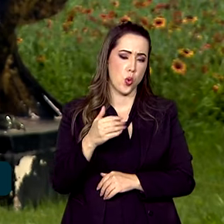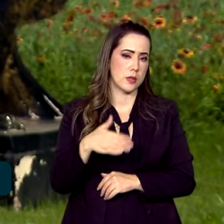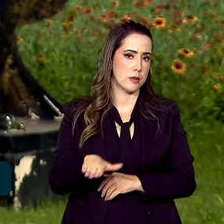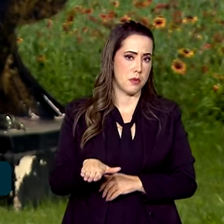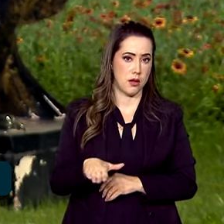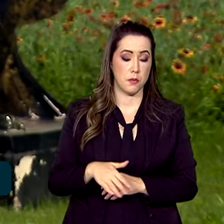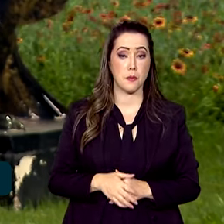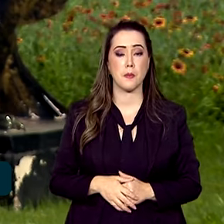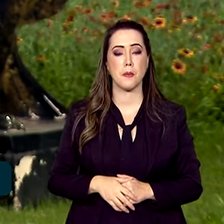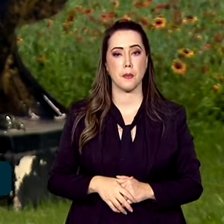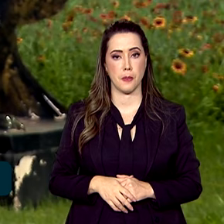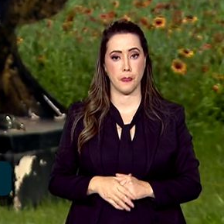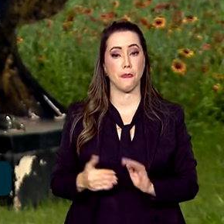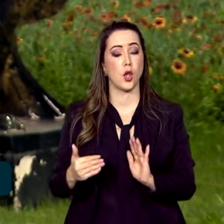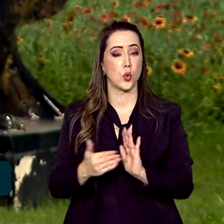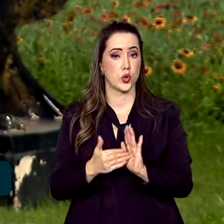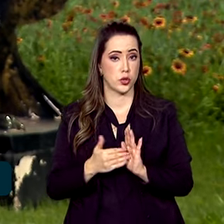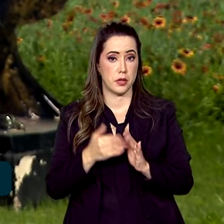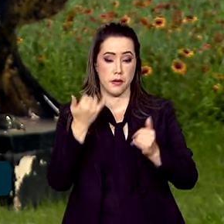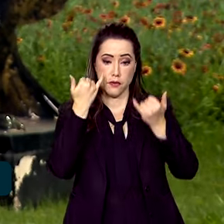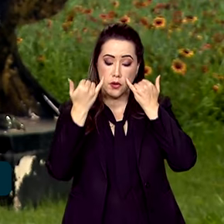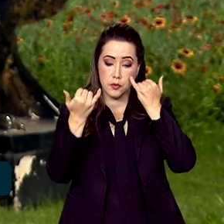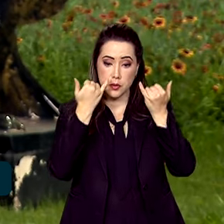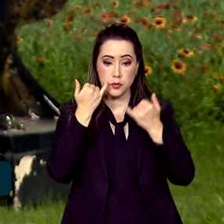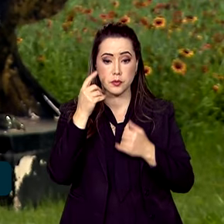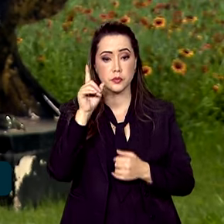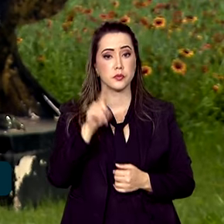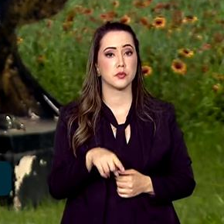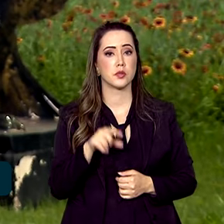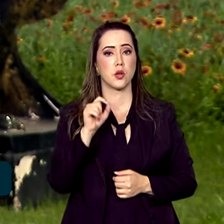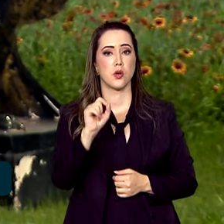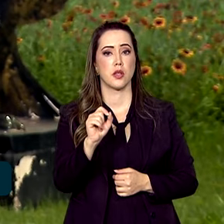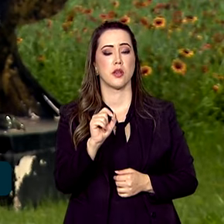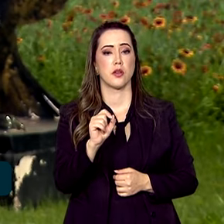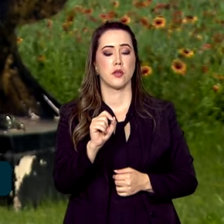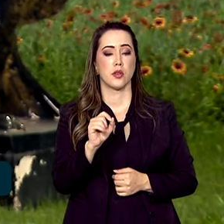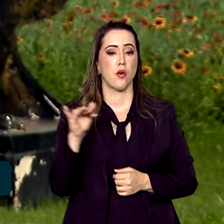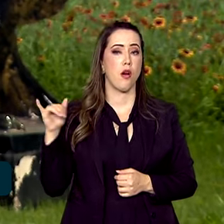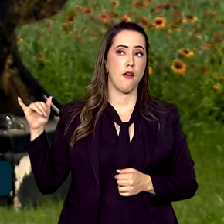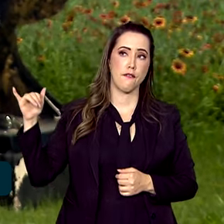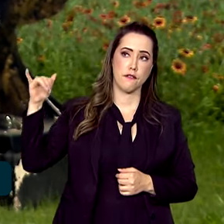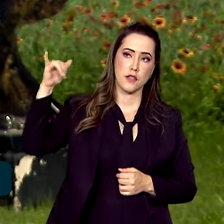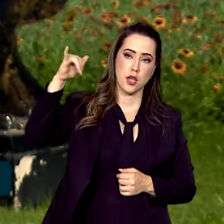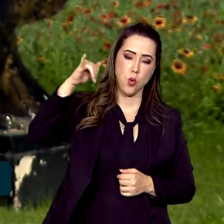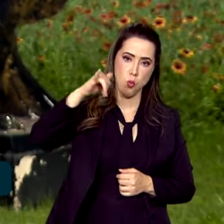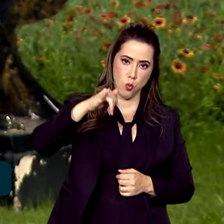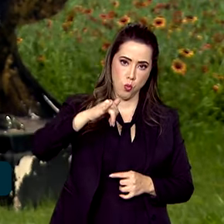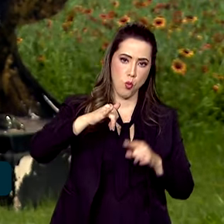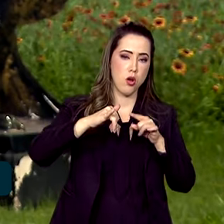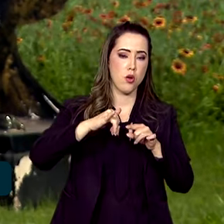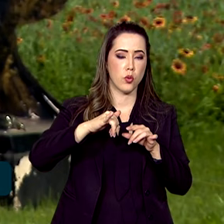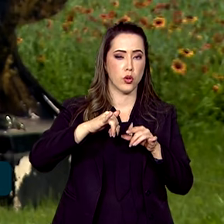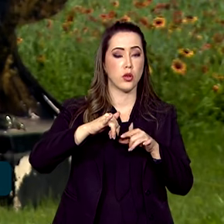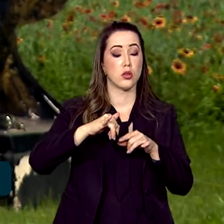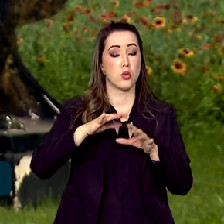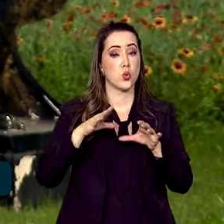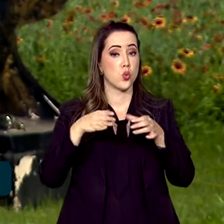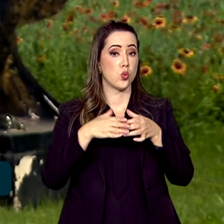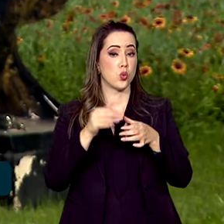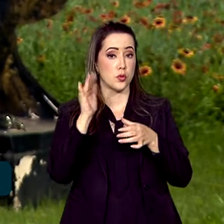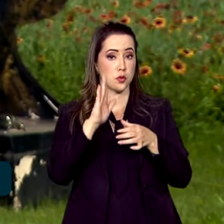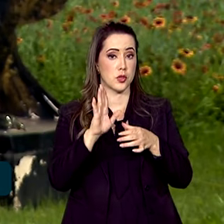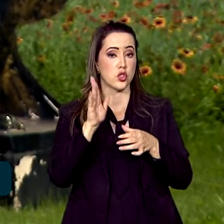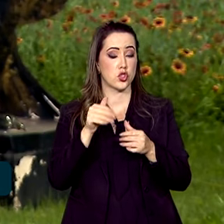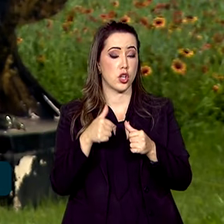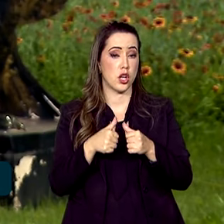11h30. A última informação, a última atualização é que o avião presidencial com esse grupo de brasileiros já está